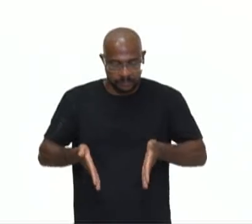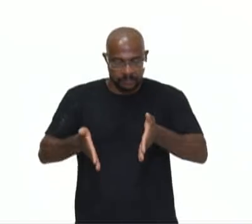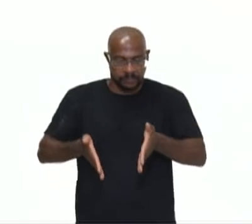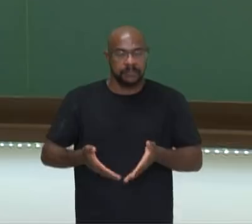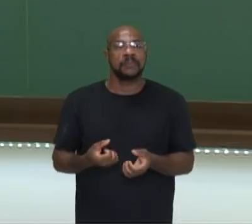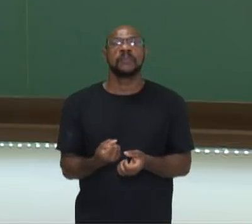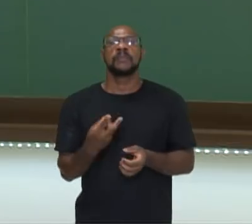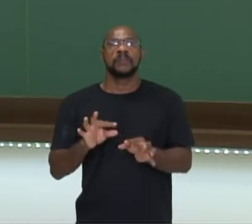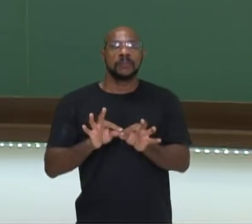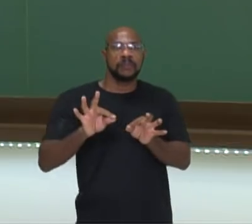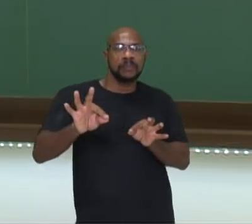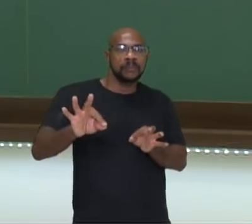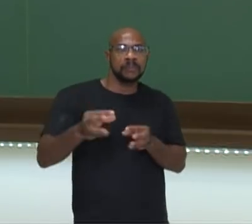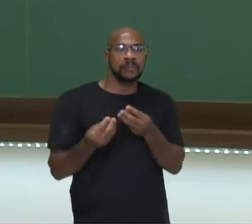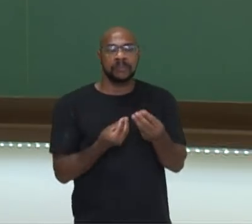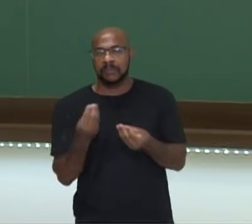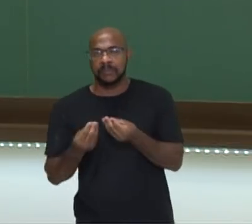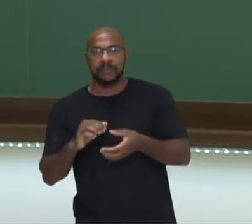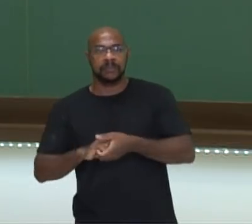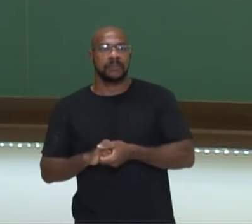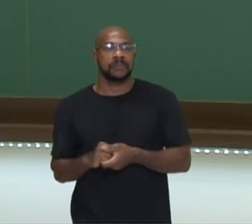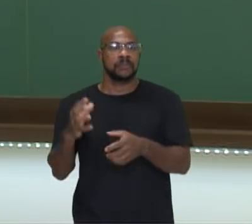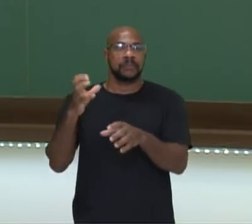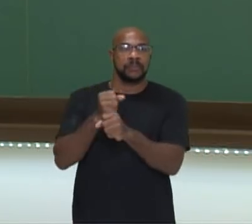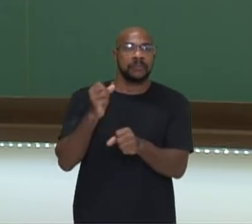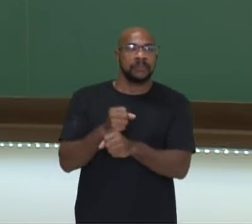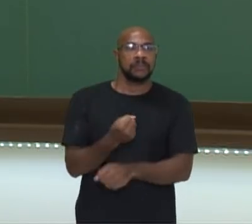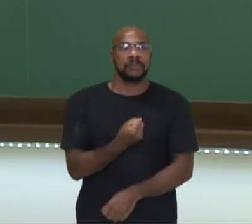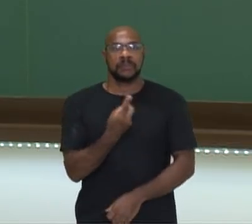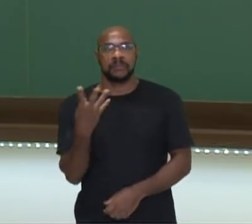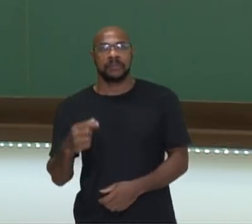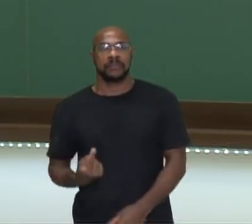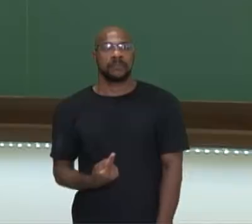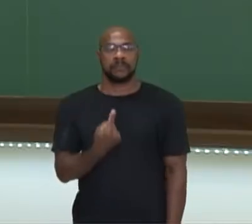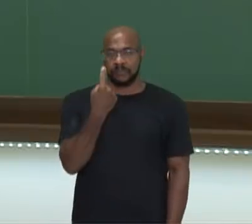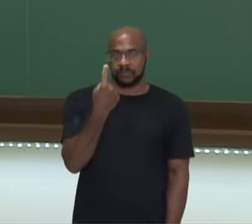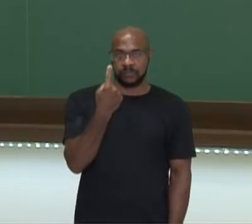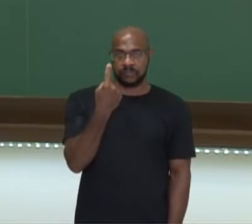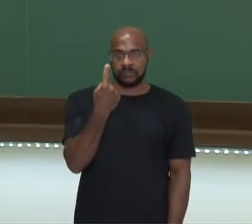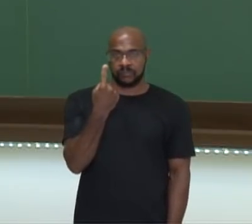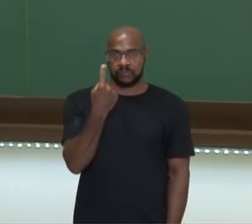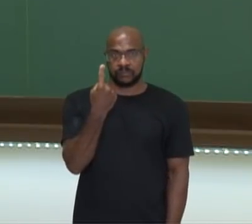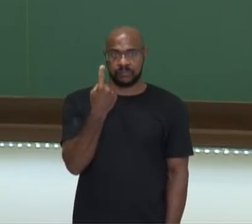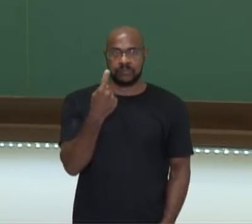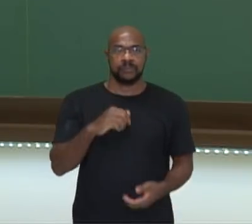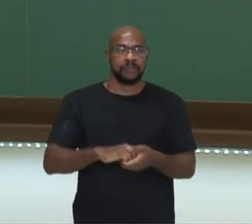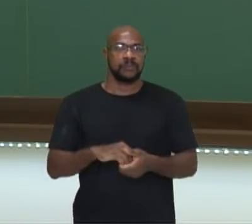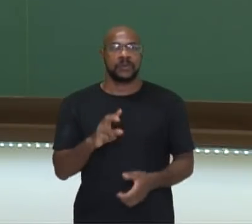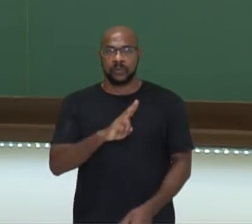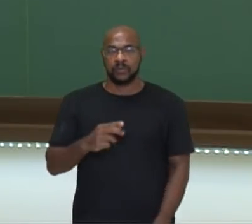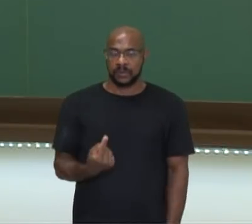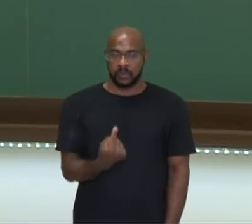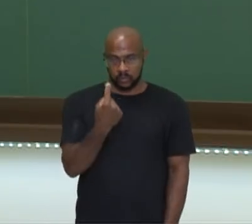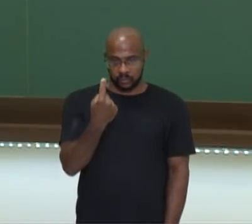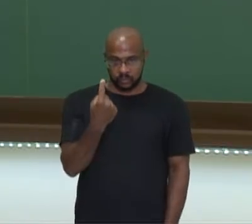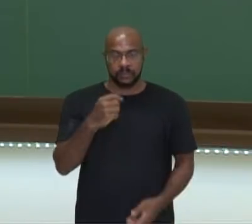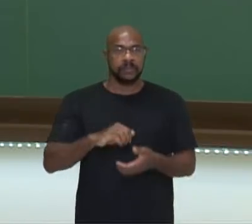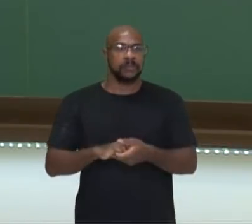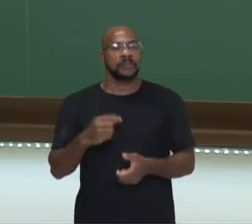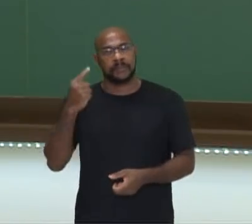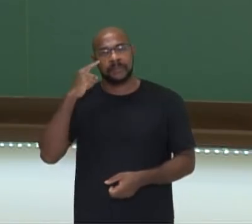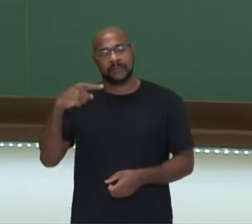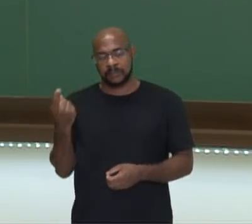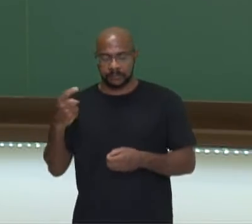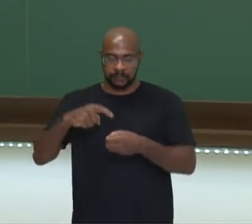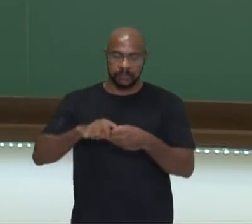Dica para você, o total da estrada a gente considera como sendo 1 inteiro. Então você usa 1 nessa conta. Pense um pouquinho e a gente já